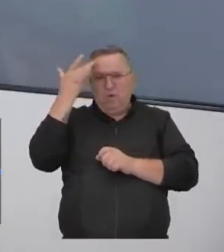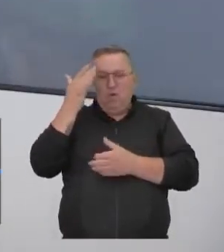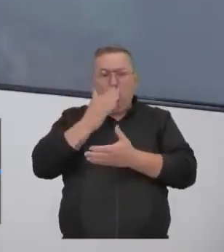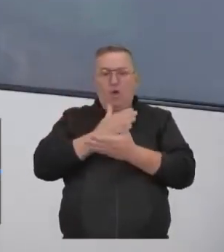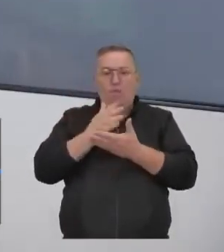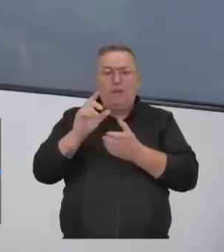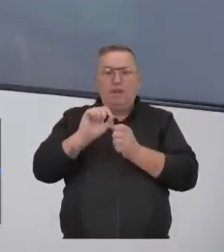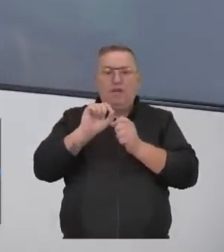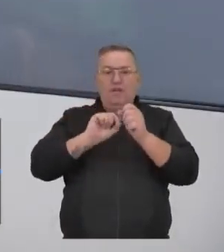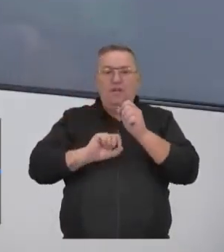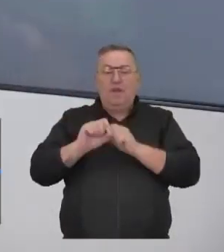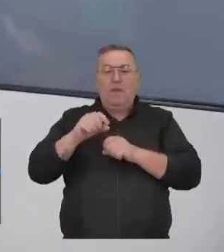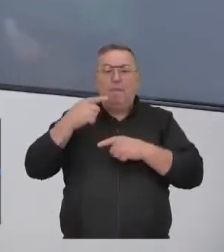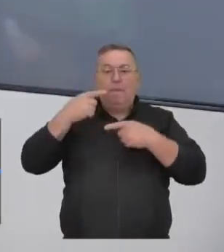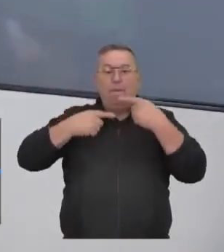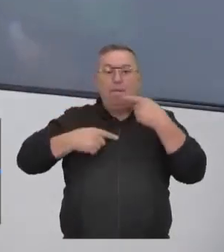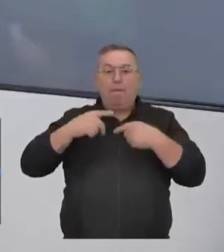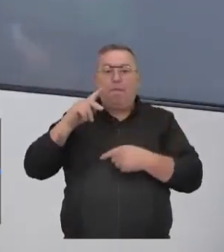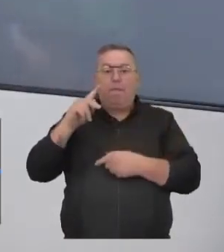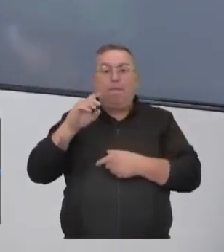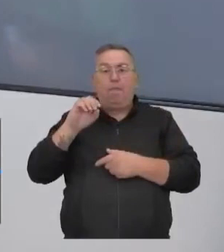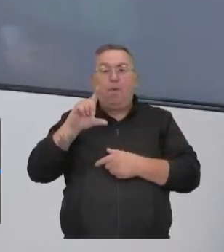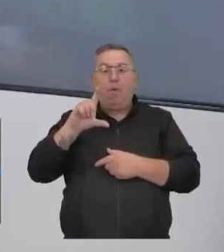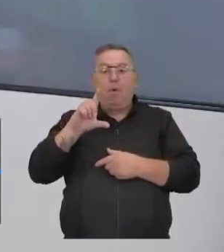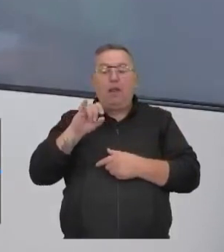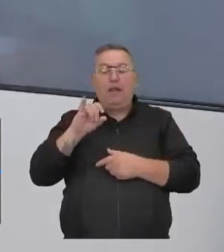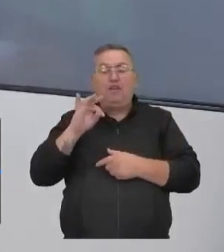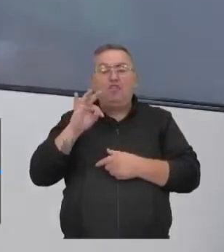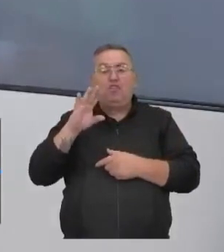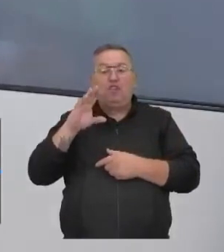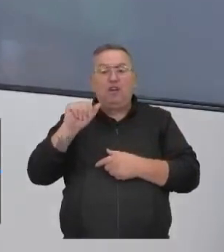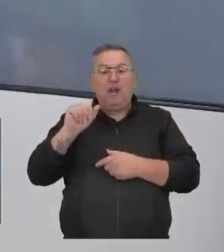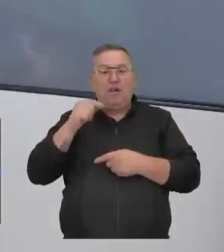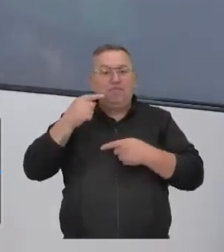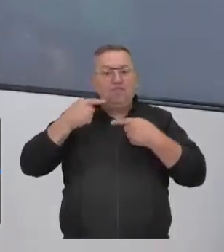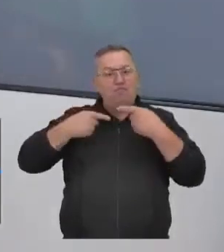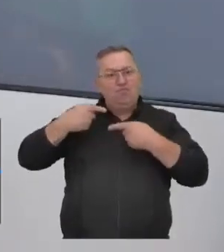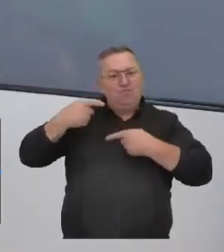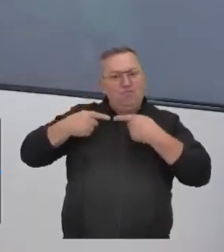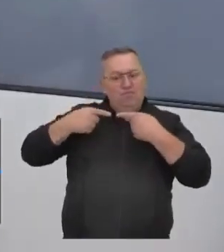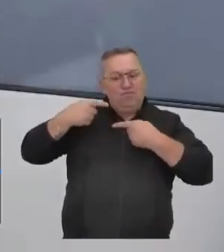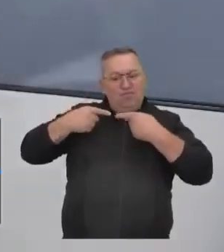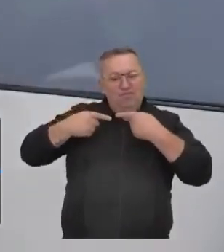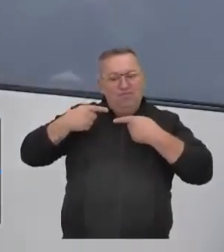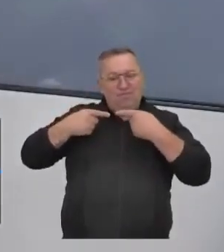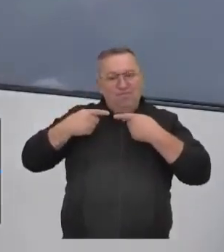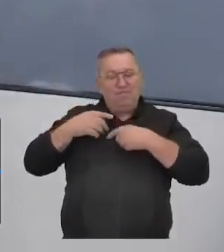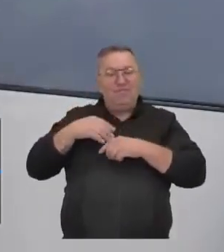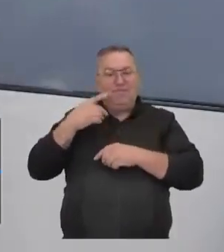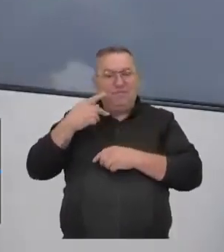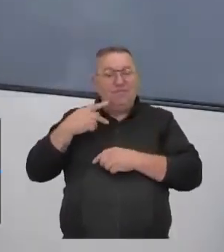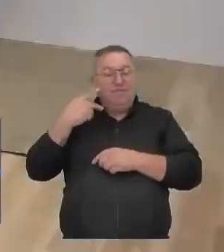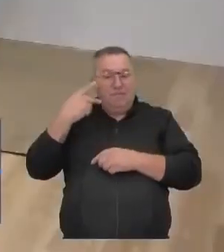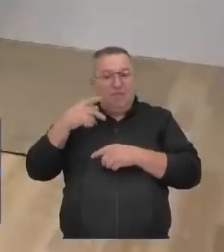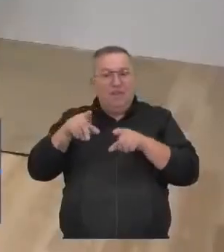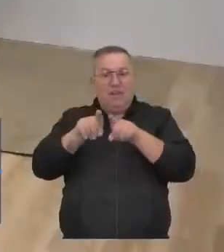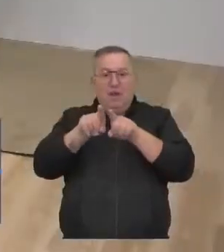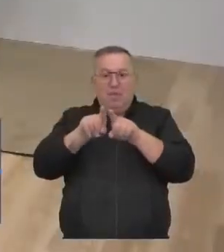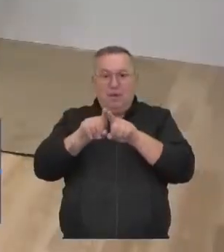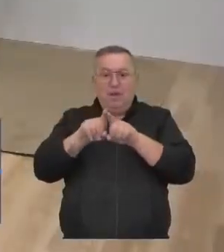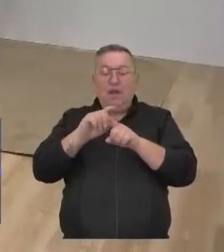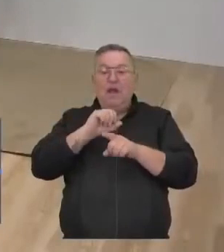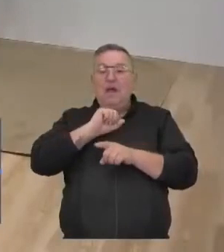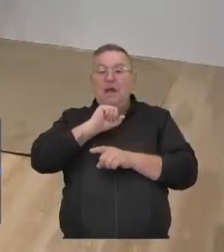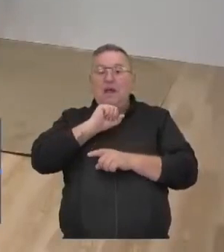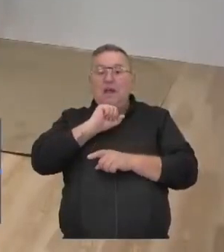fazer política. Exatamente, política. E aí Aristóteles, né, o professor Tony, ele até diz